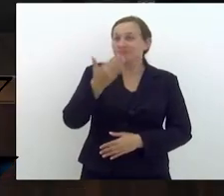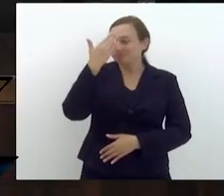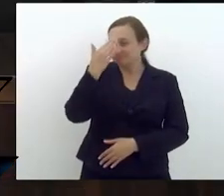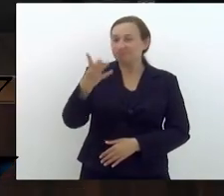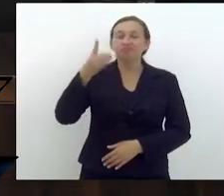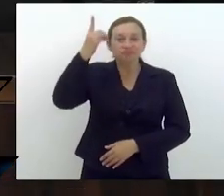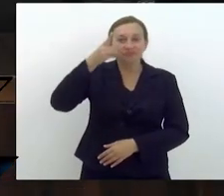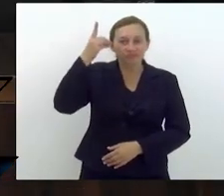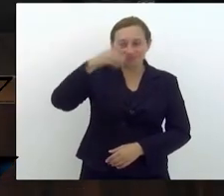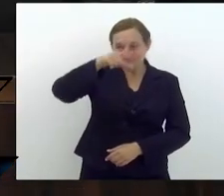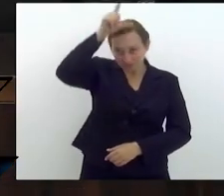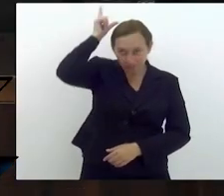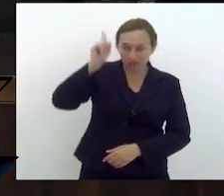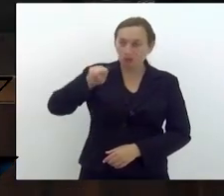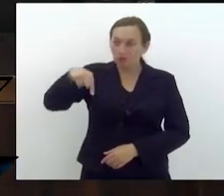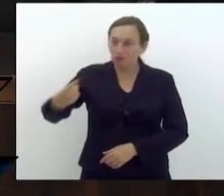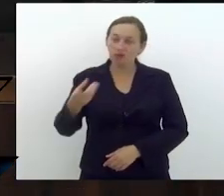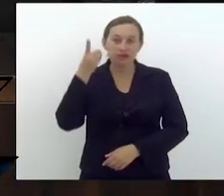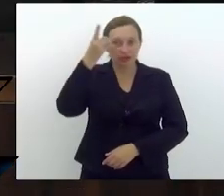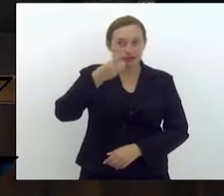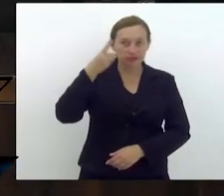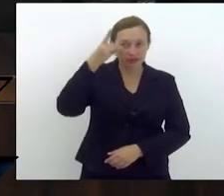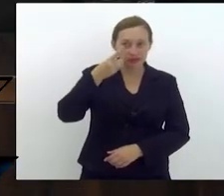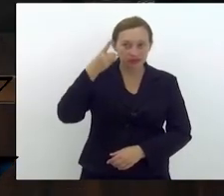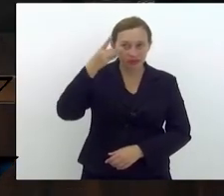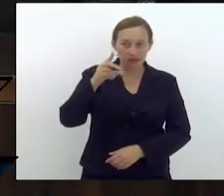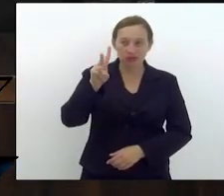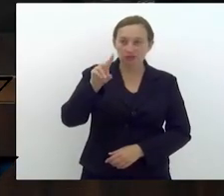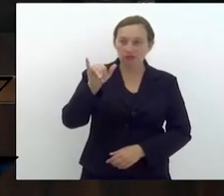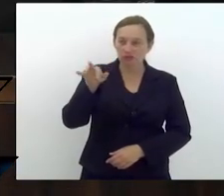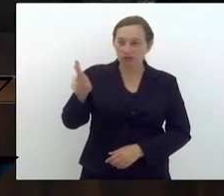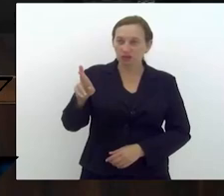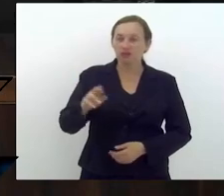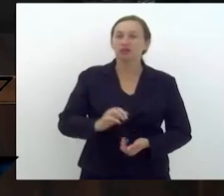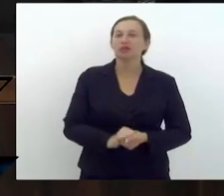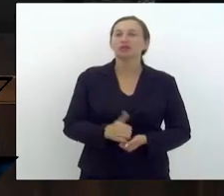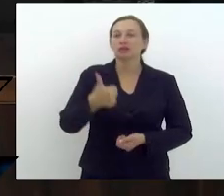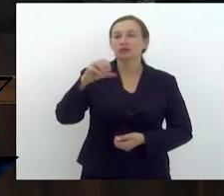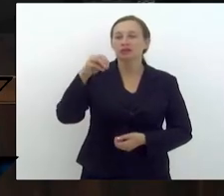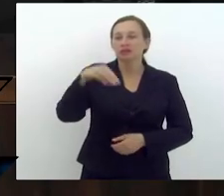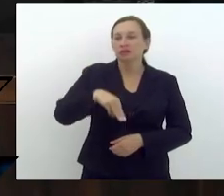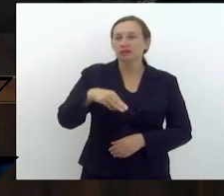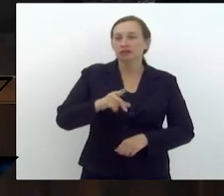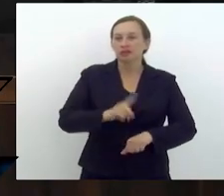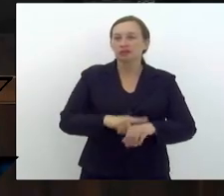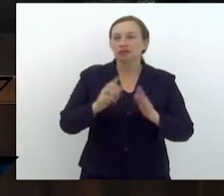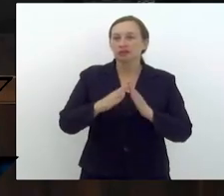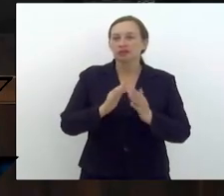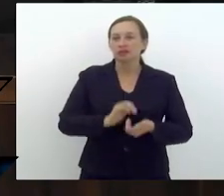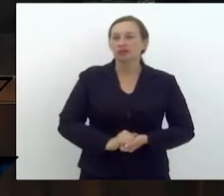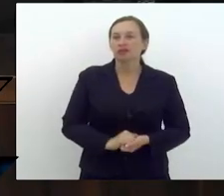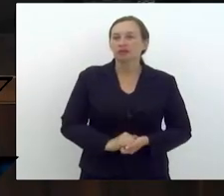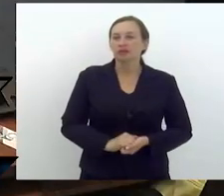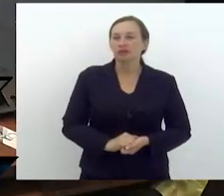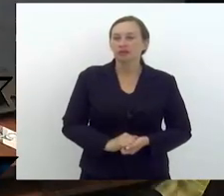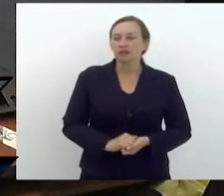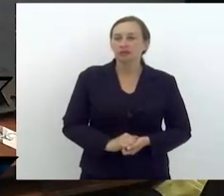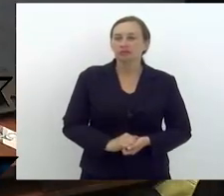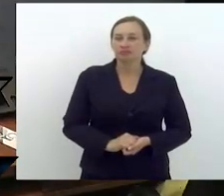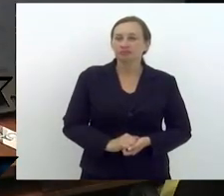Luiz Paulo próximo a ladrão escrito em nome Deputado Vitor Júnior vossa excelência dispõe de 10 minutos